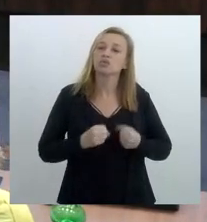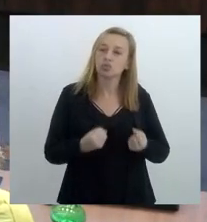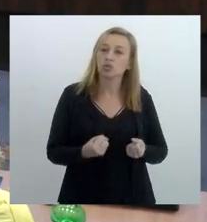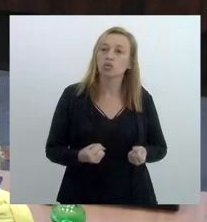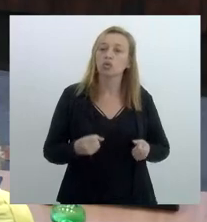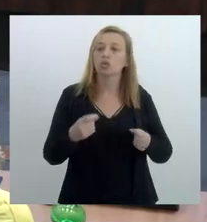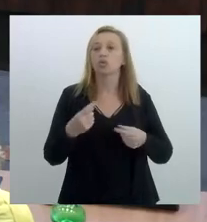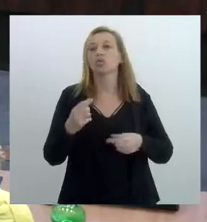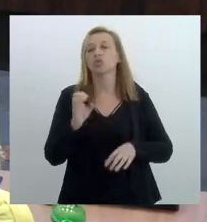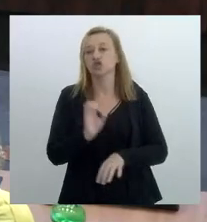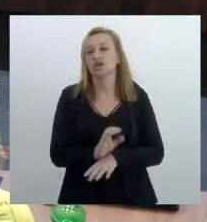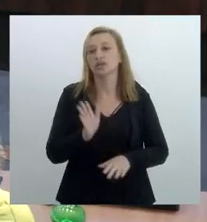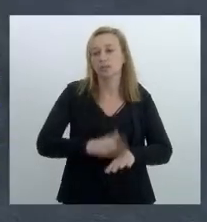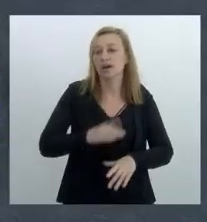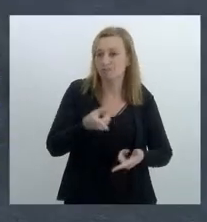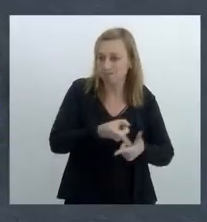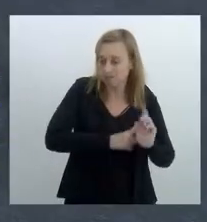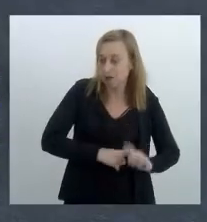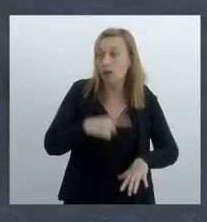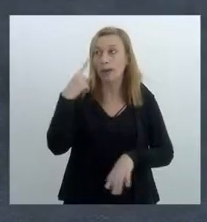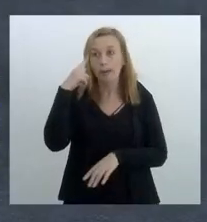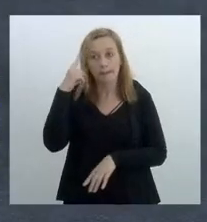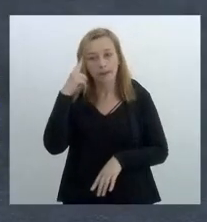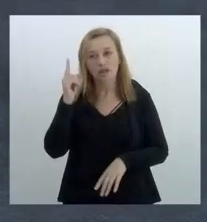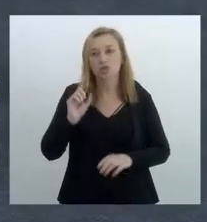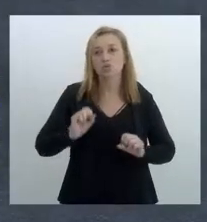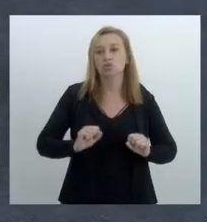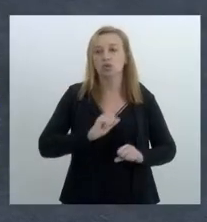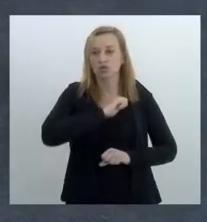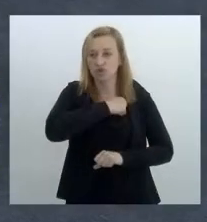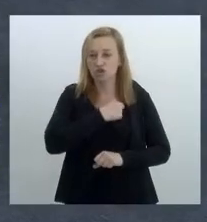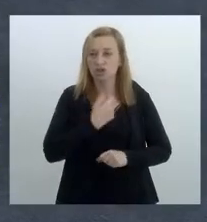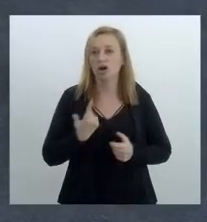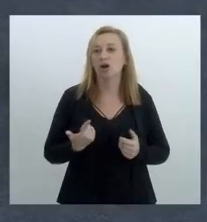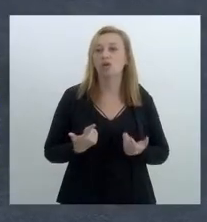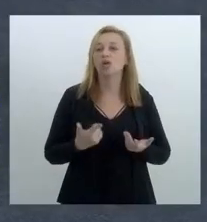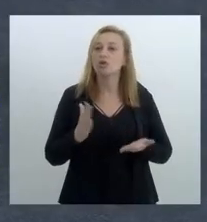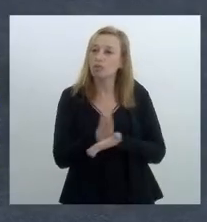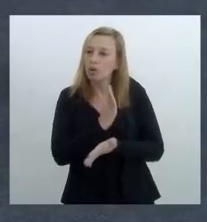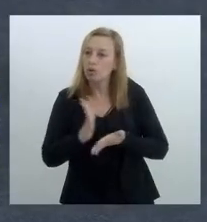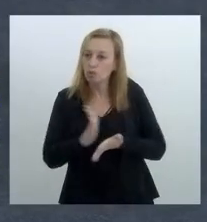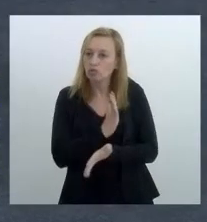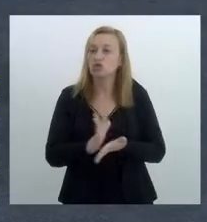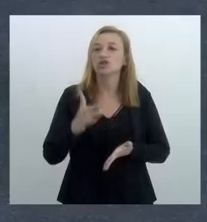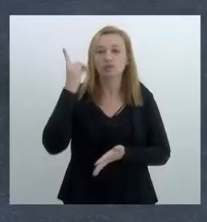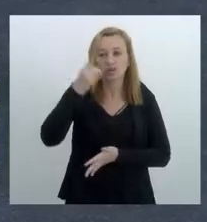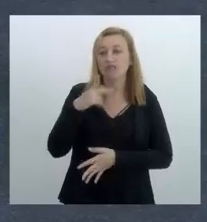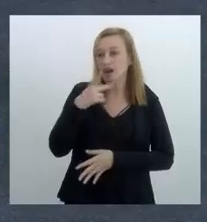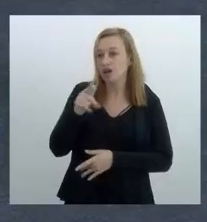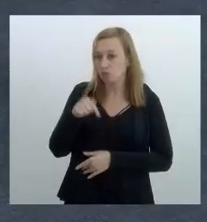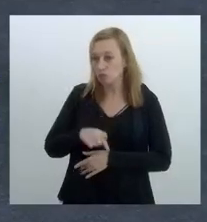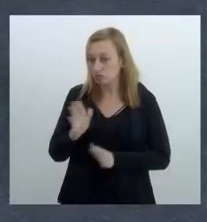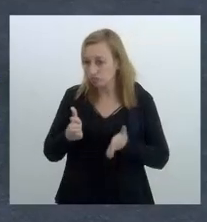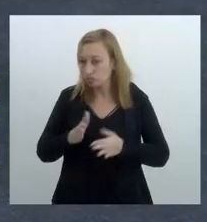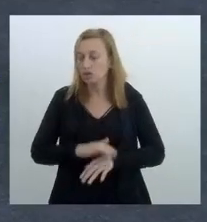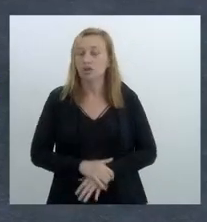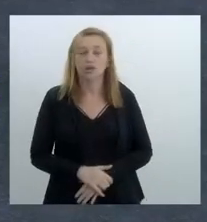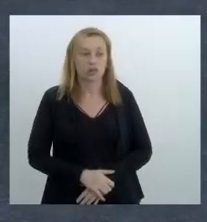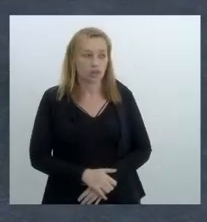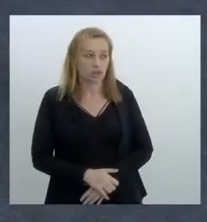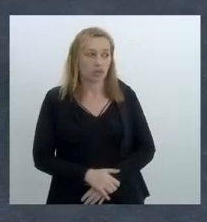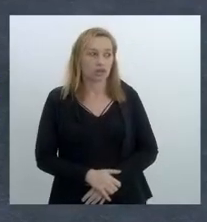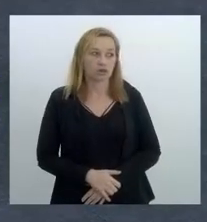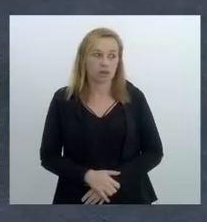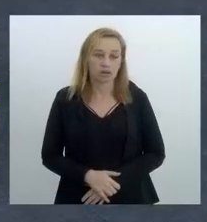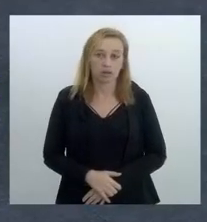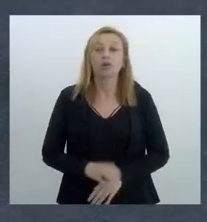cada vez mais endividado, né? E penso que o regime de recuperação fiscal, como alguns deputados aqui já disseram hoje, ele